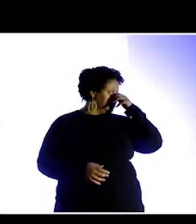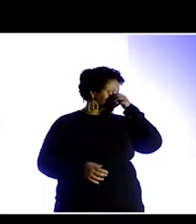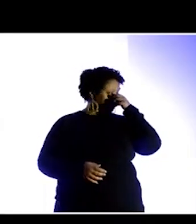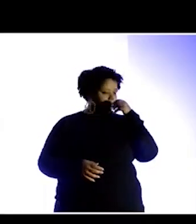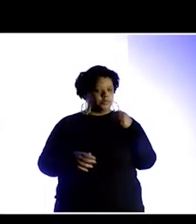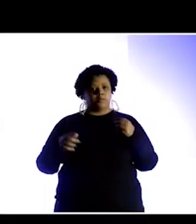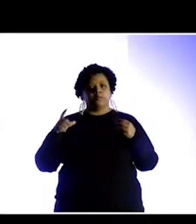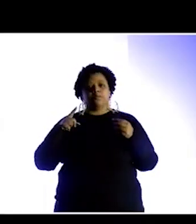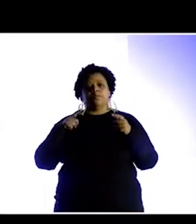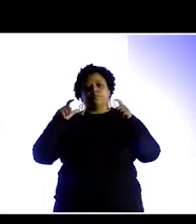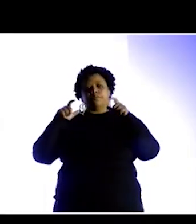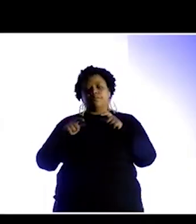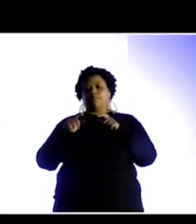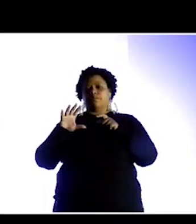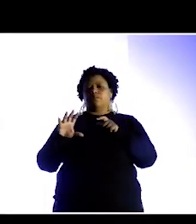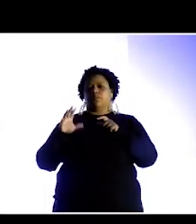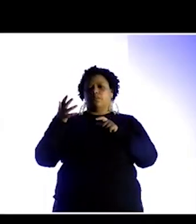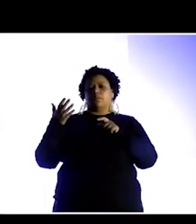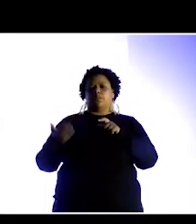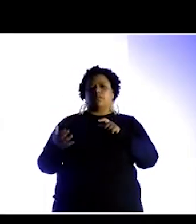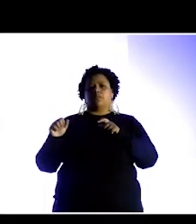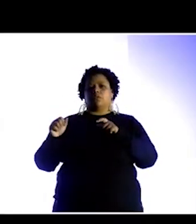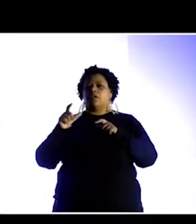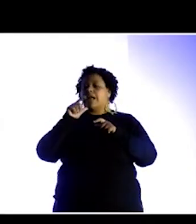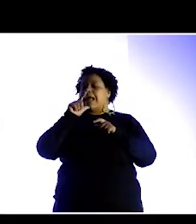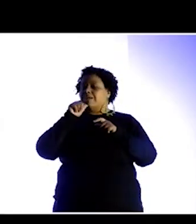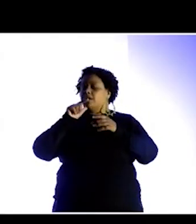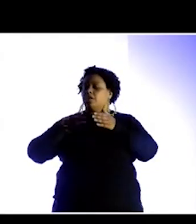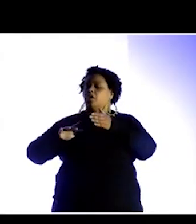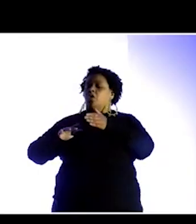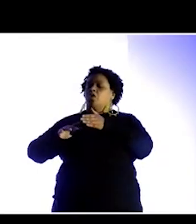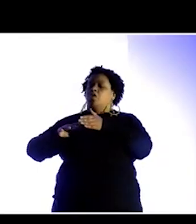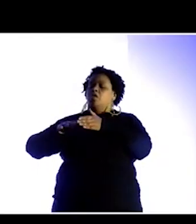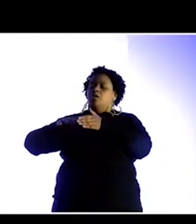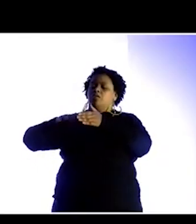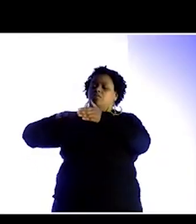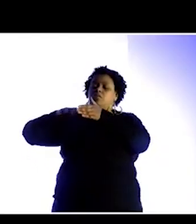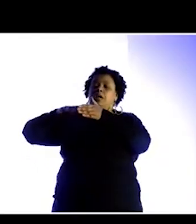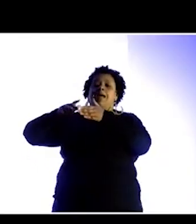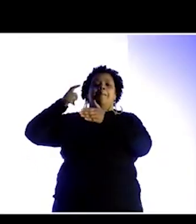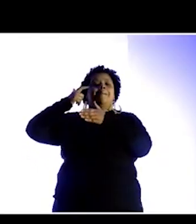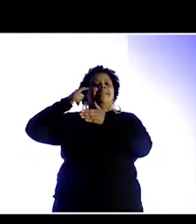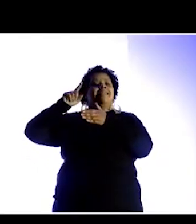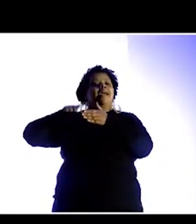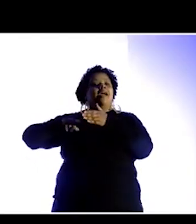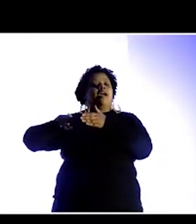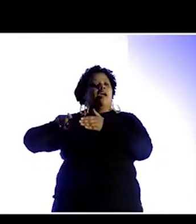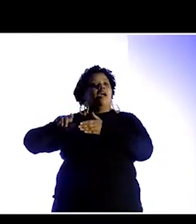inúmeros locais, e ele satura, ele enche, ele precipita. Então, esse é o processo